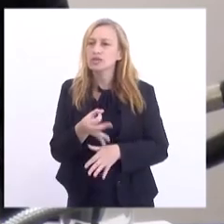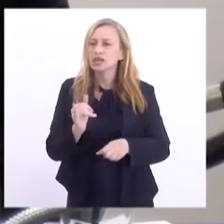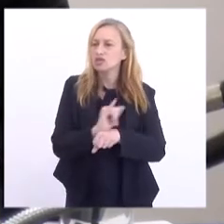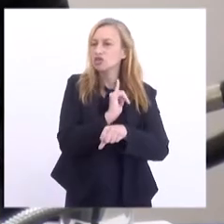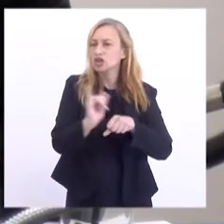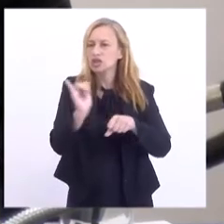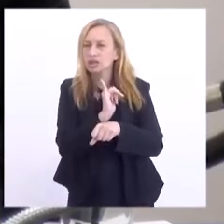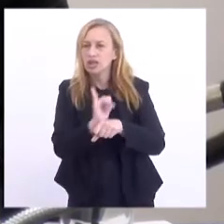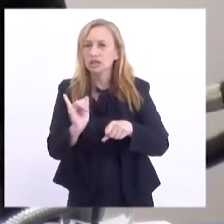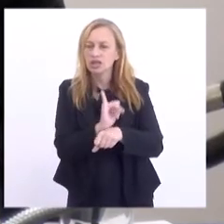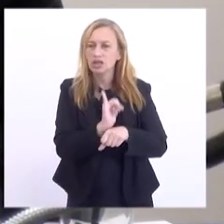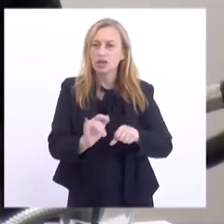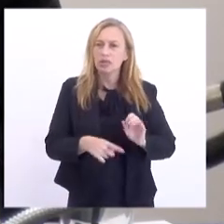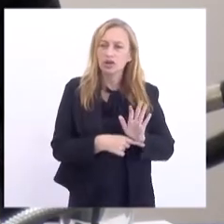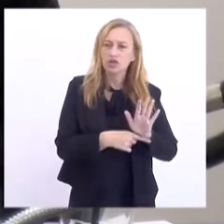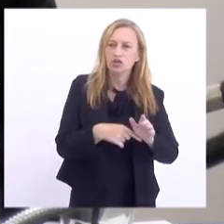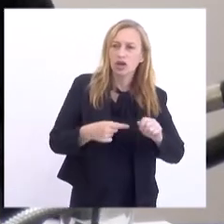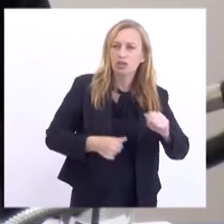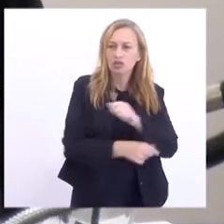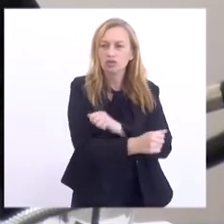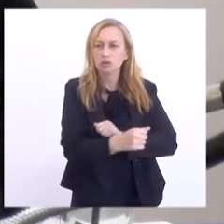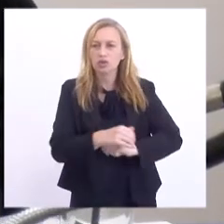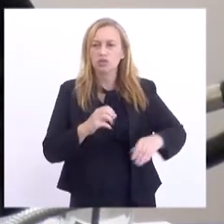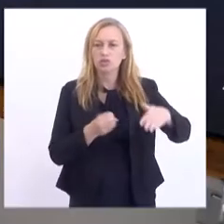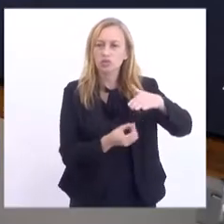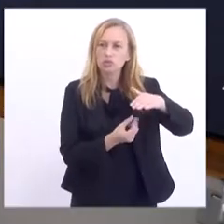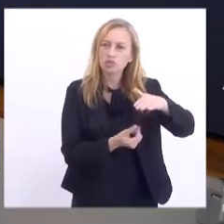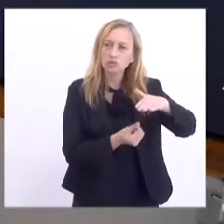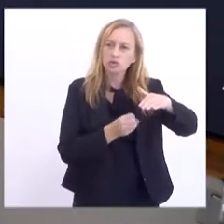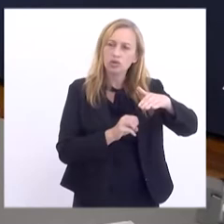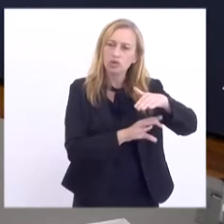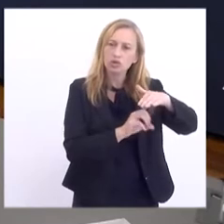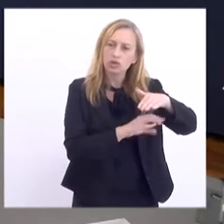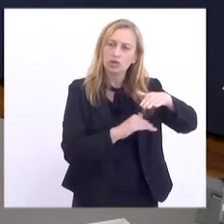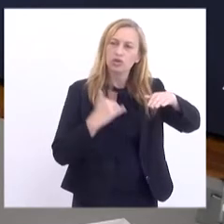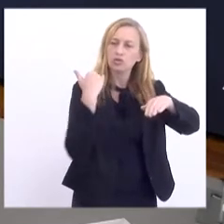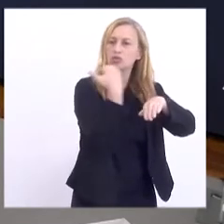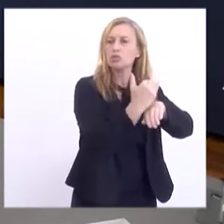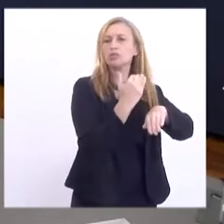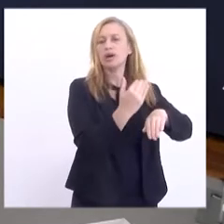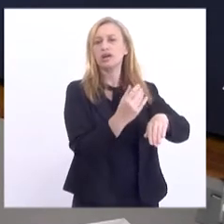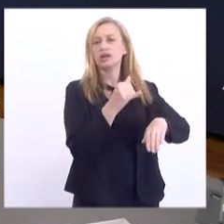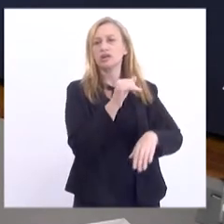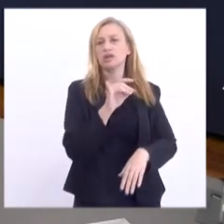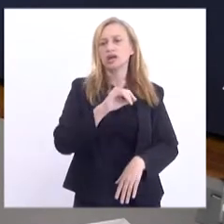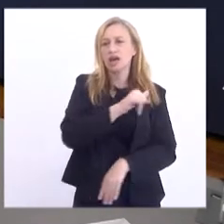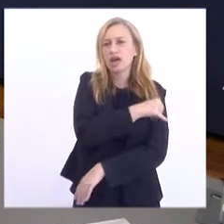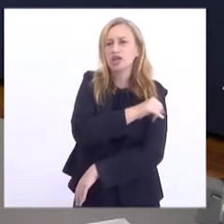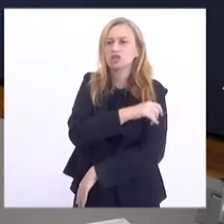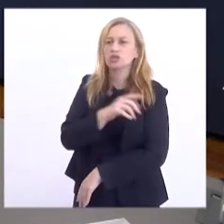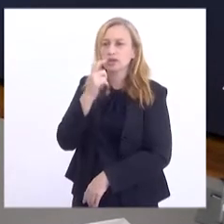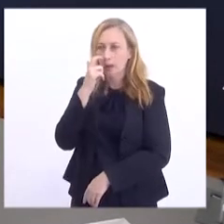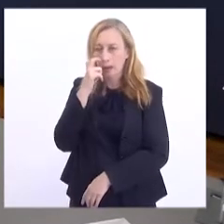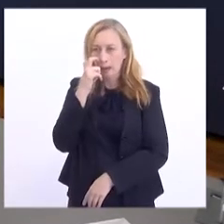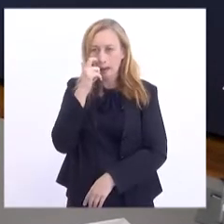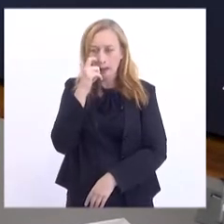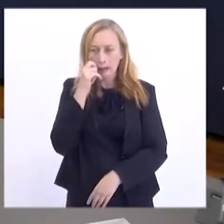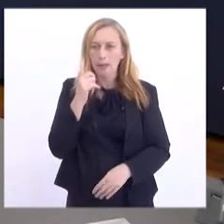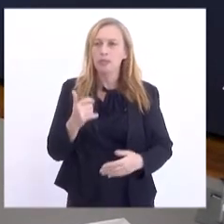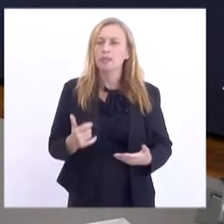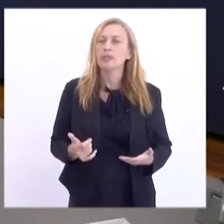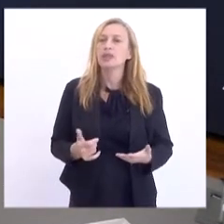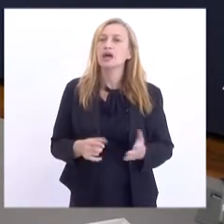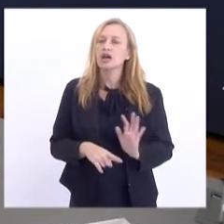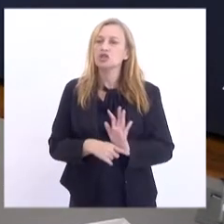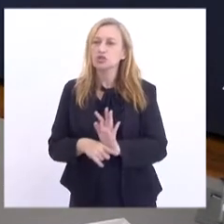do estado para redefinir os investimentos do pacto RJ em função dessas tragédias para para fazer isso modo estruturante até tentar mitigar a